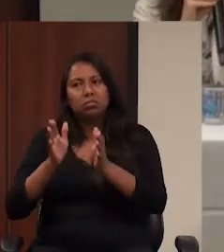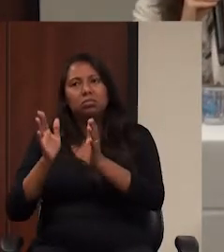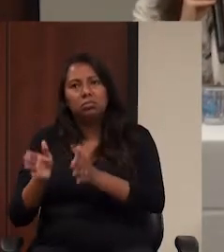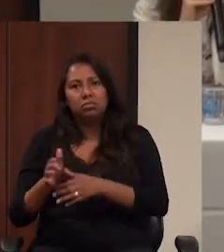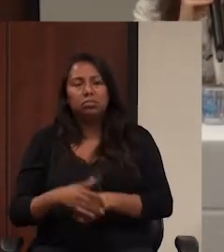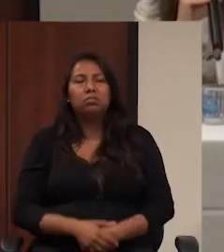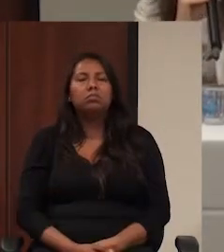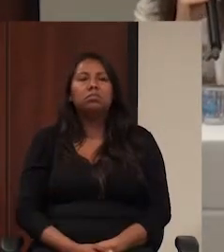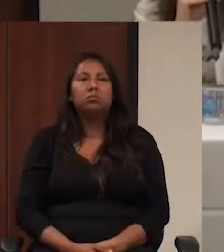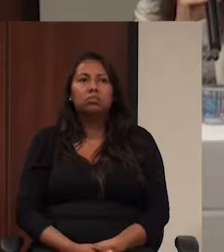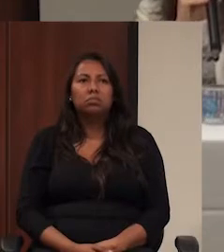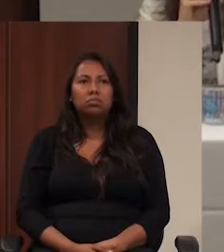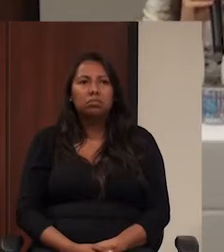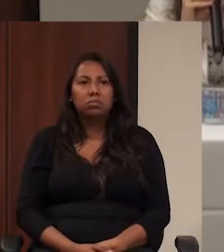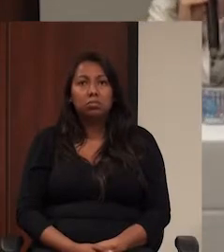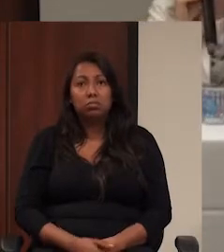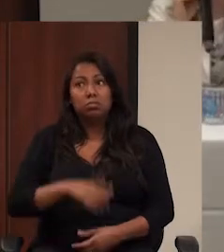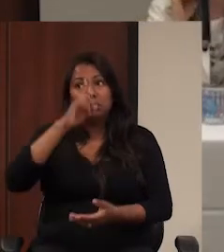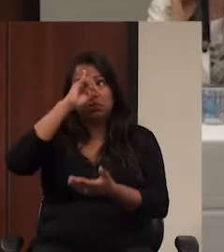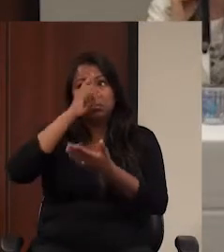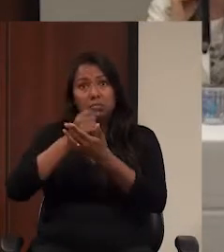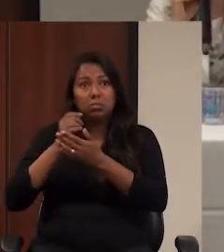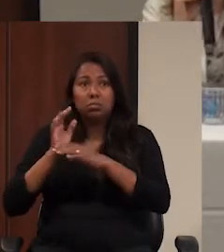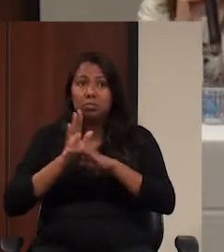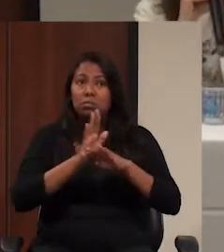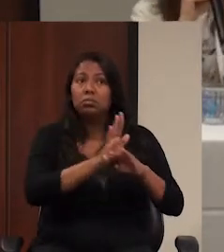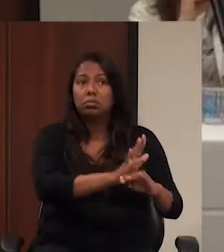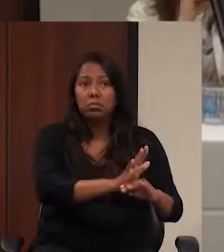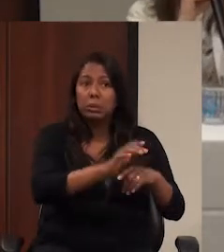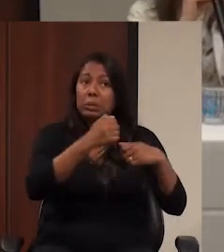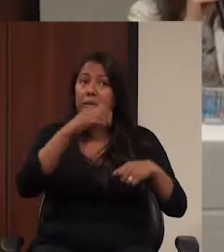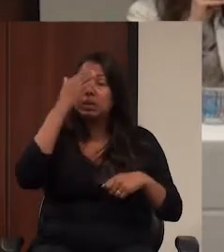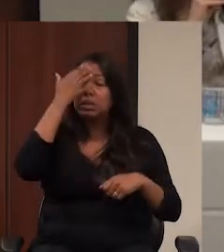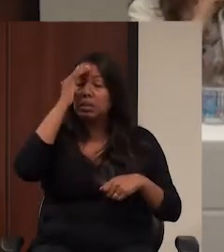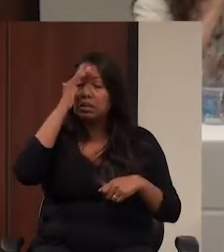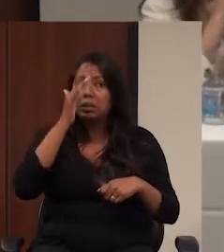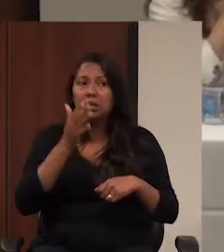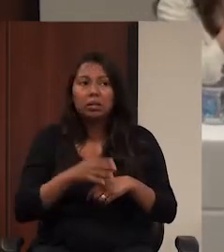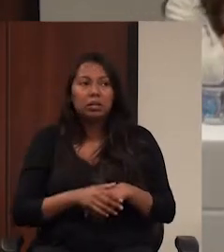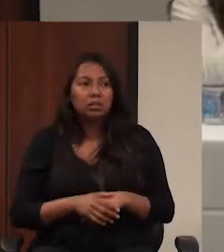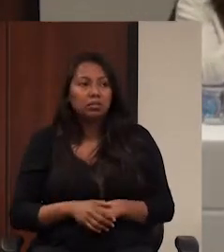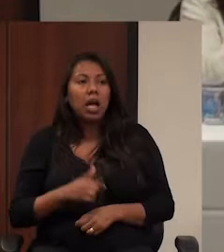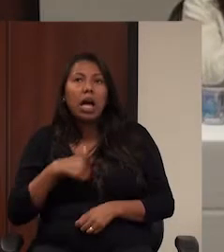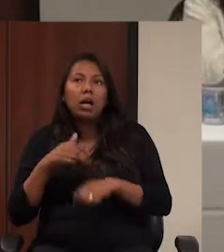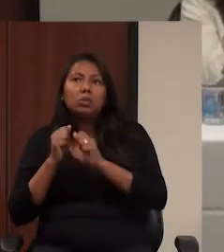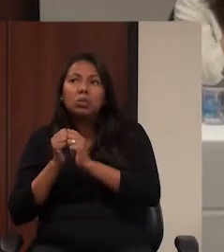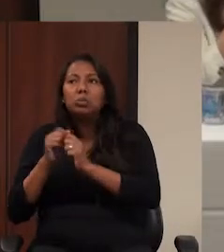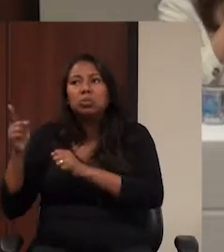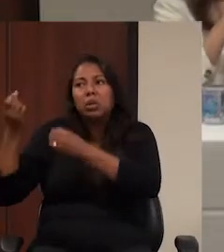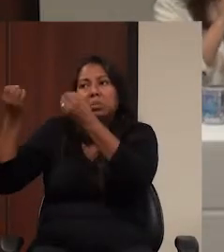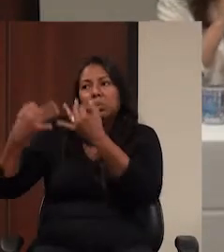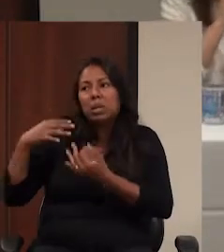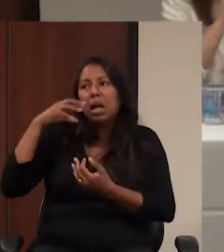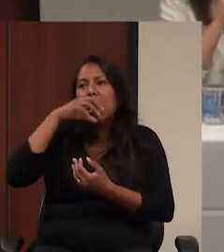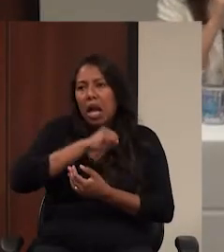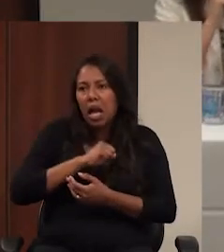fala da tomada de decisão apoiada e da construção desses mecanismos de apoio, a gente tem que entender que não é eu estou aqui com a doutora Renata, ela me dá uma explicaçãozinha